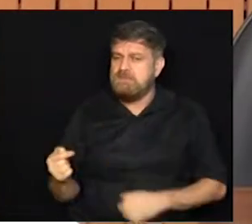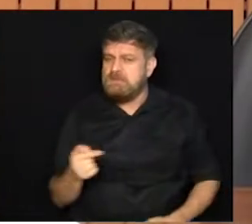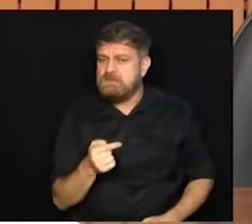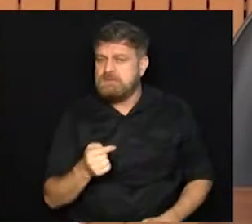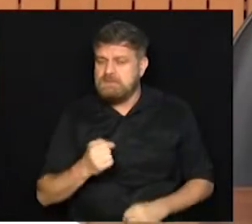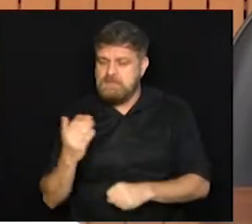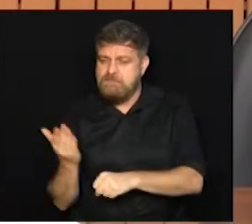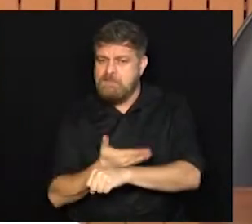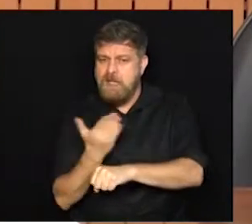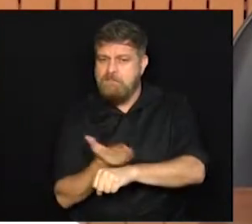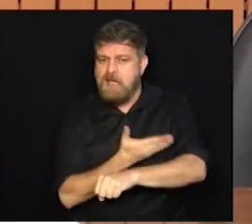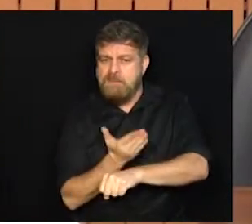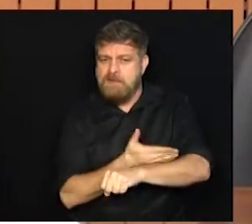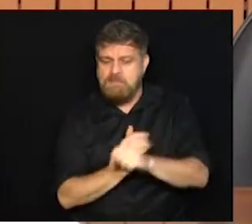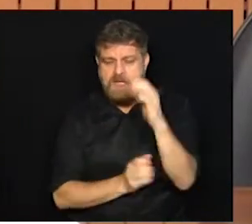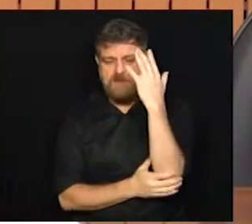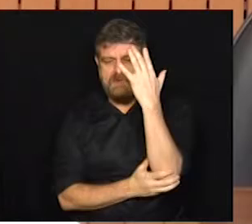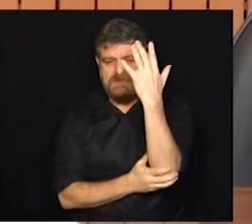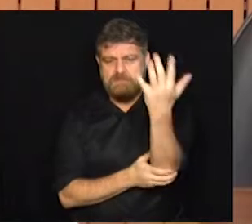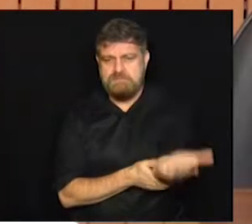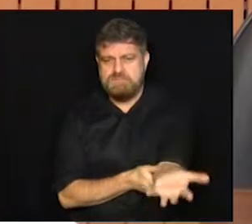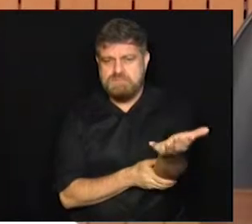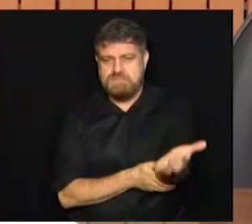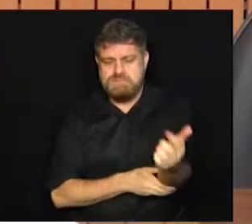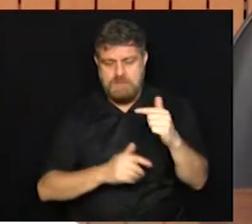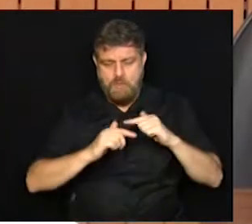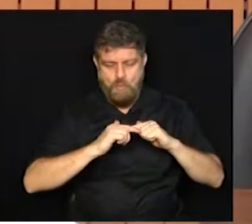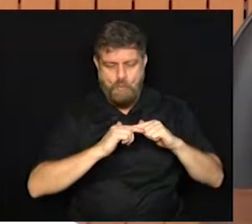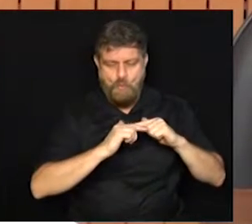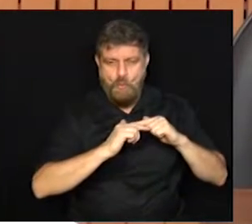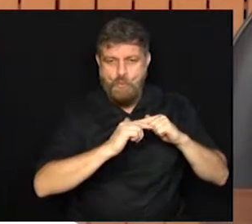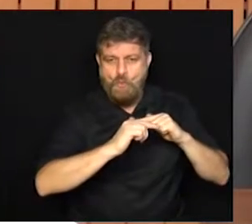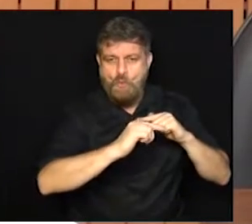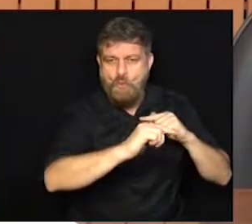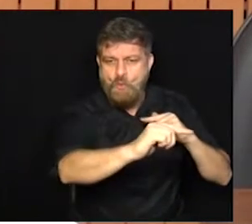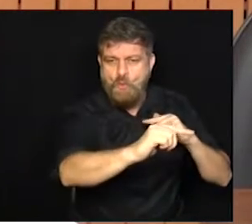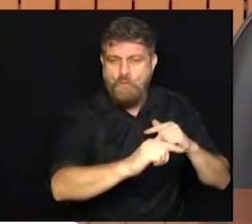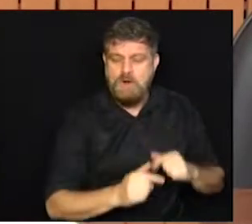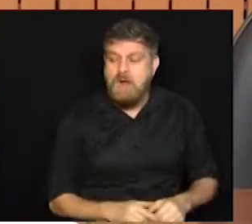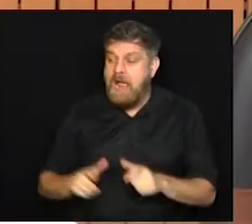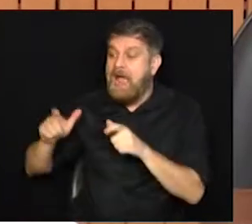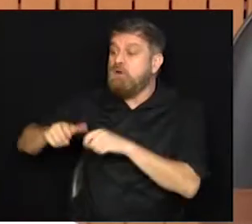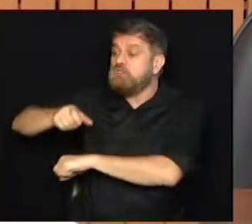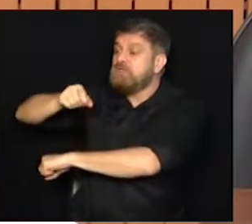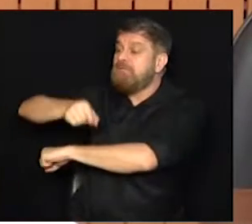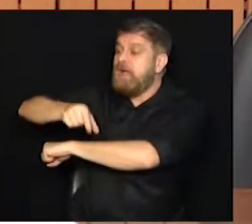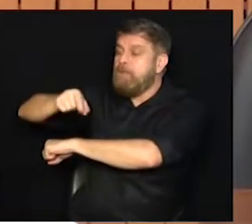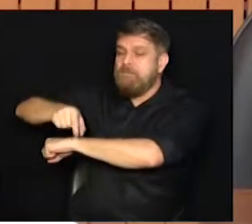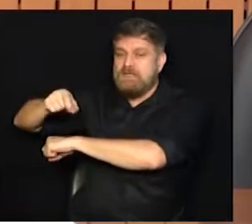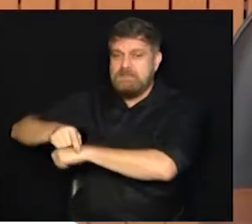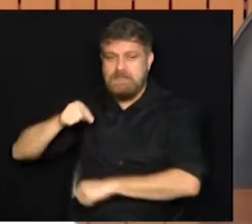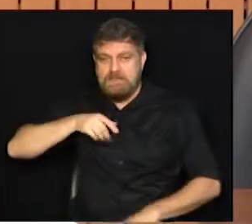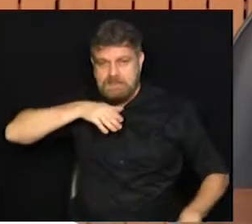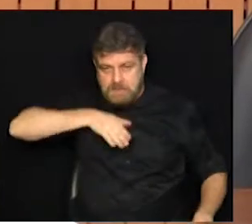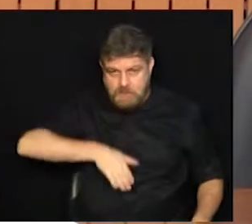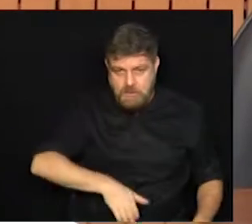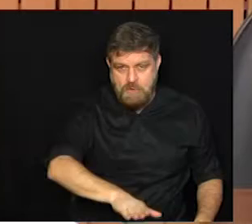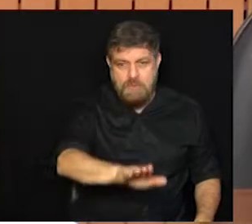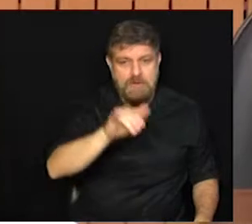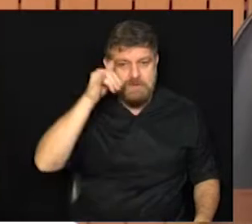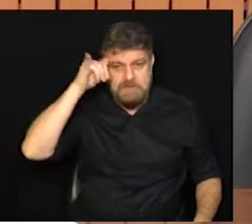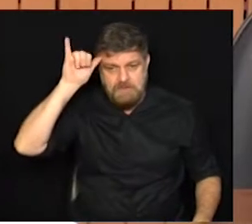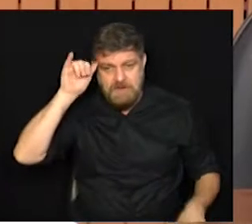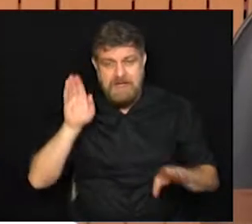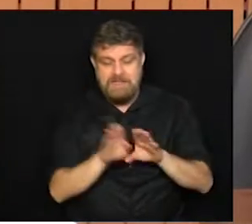das árvores que foram extraídas aí ao longo dos corredores, né, da John Boy e das Amoreiras